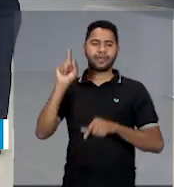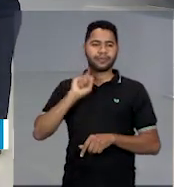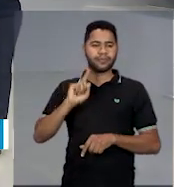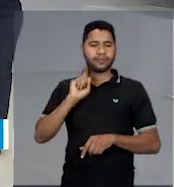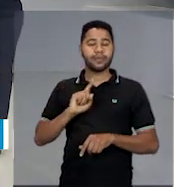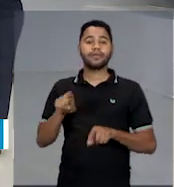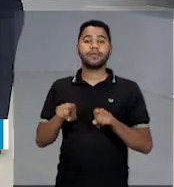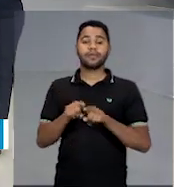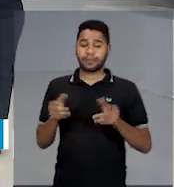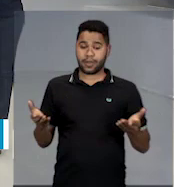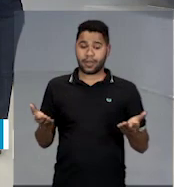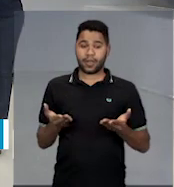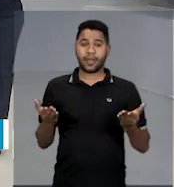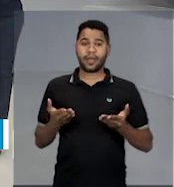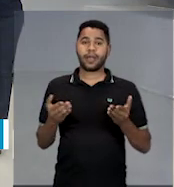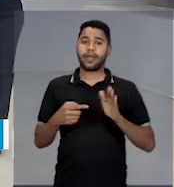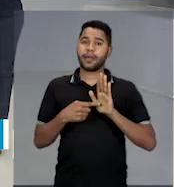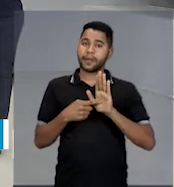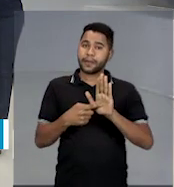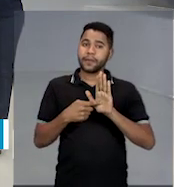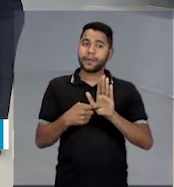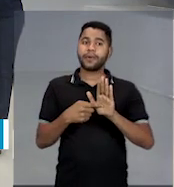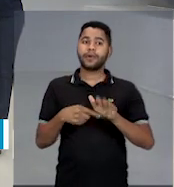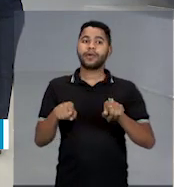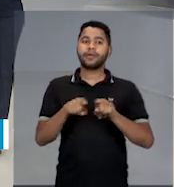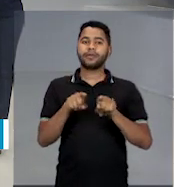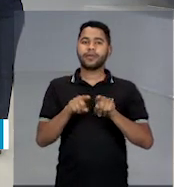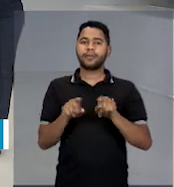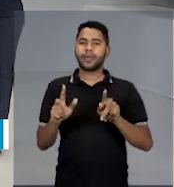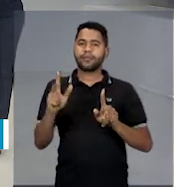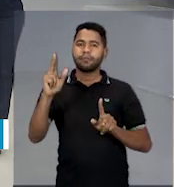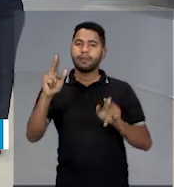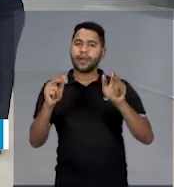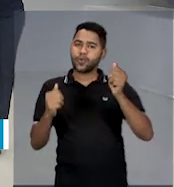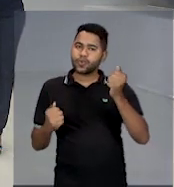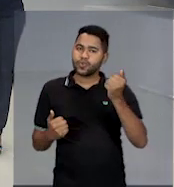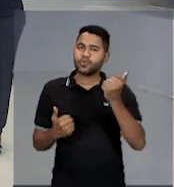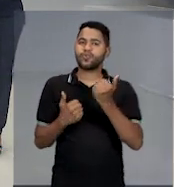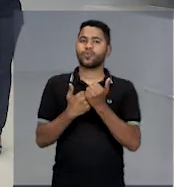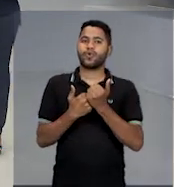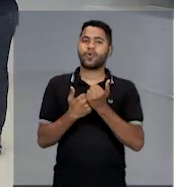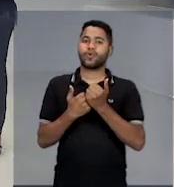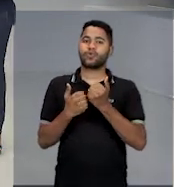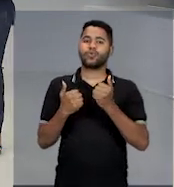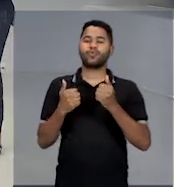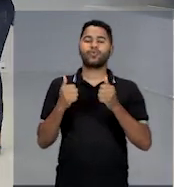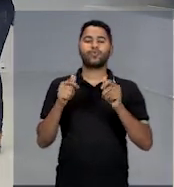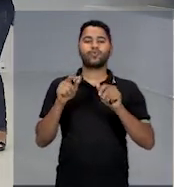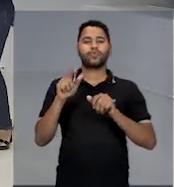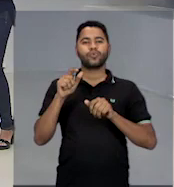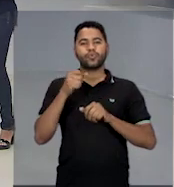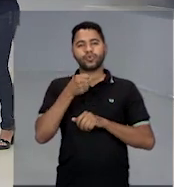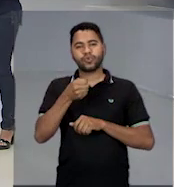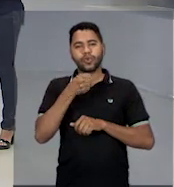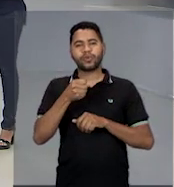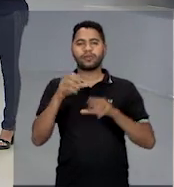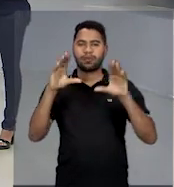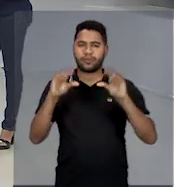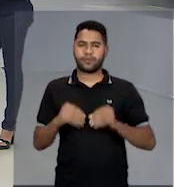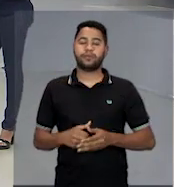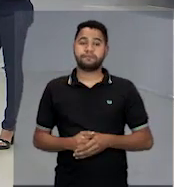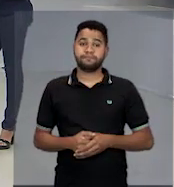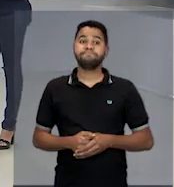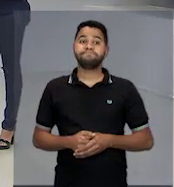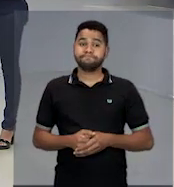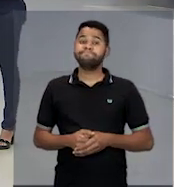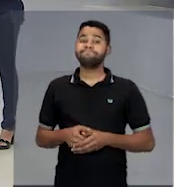e atualmente é apresentadora e editora adjunta do Jornal da Noite. Pois é, professora, a gente